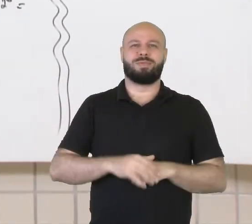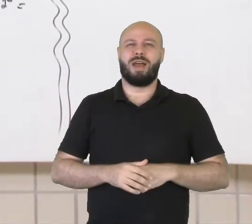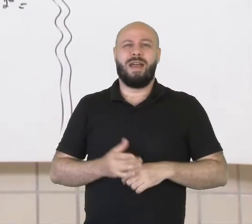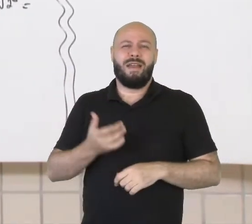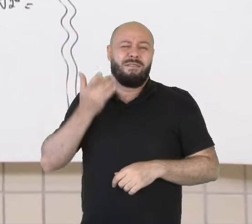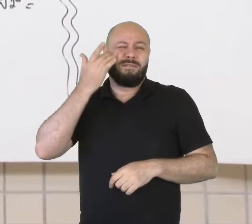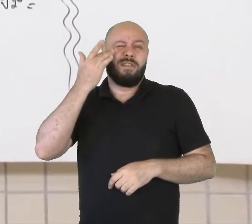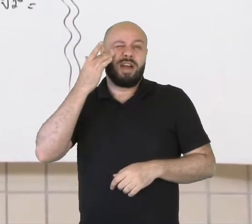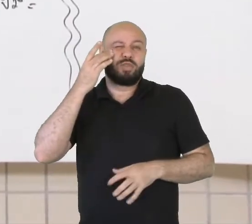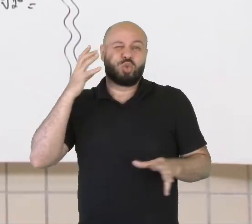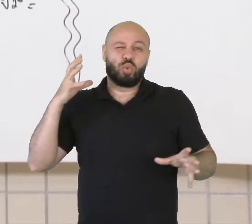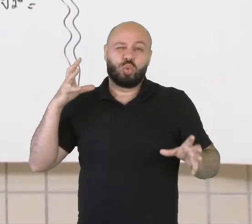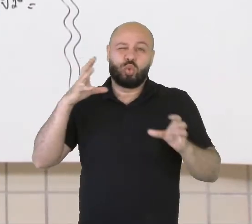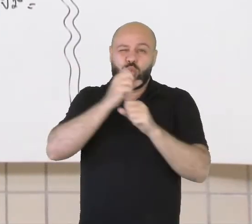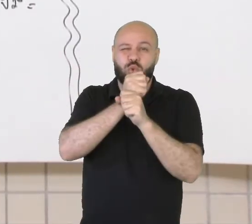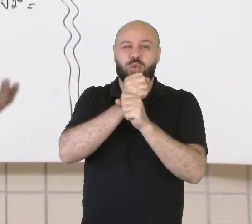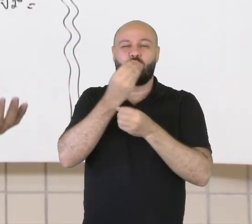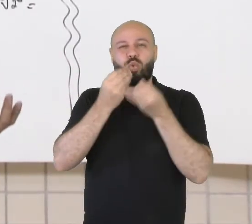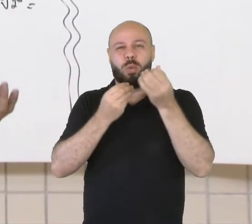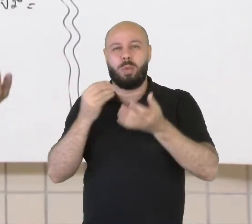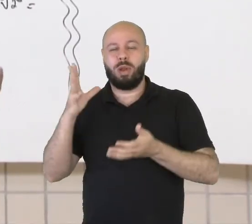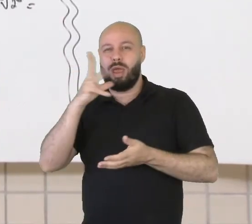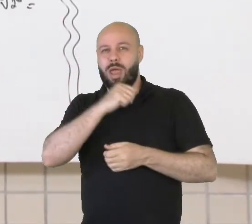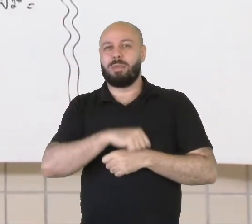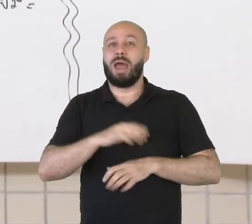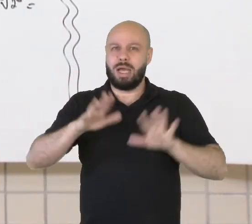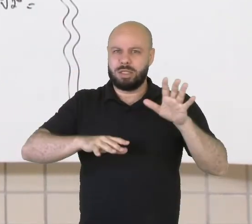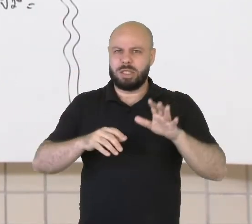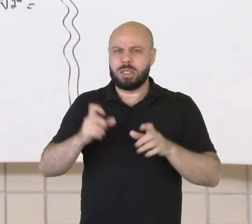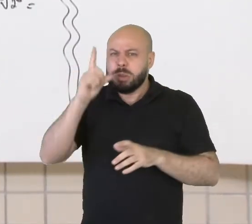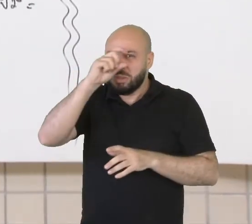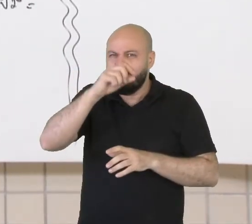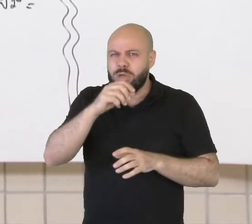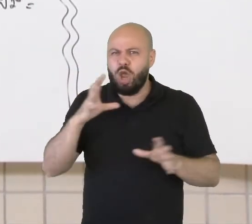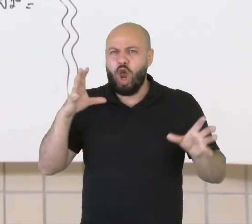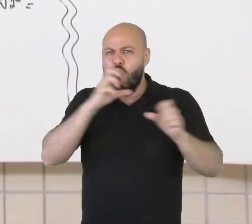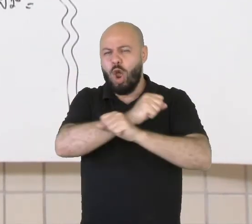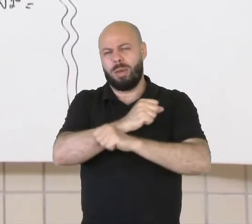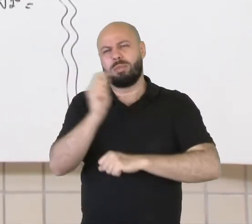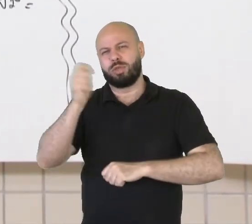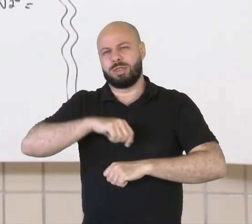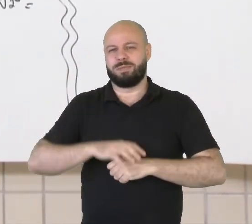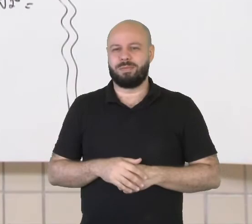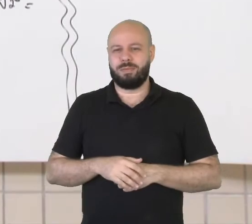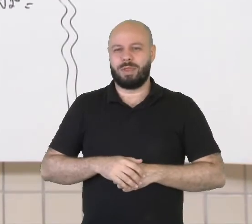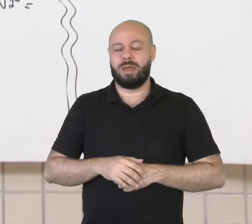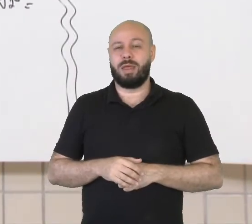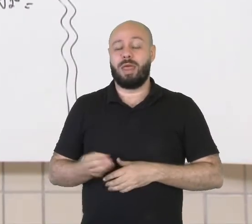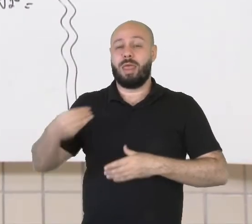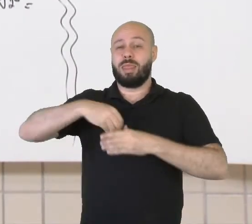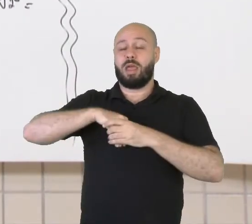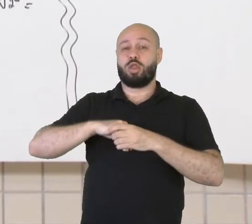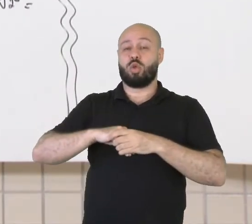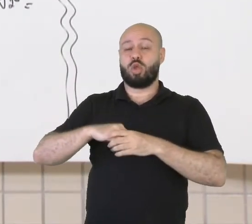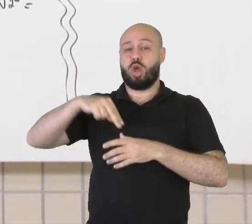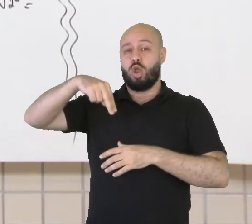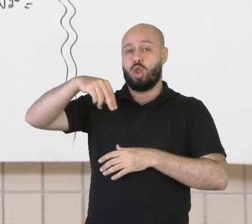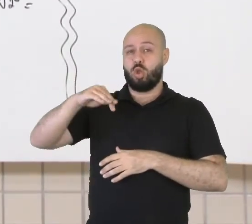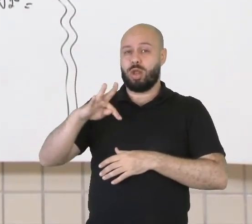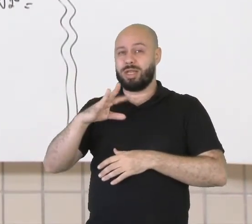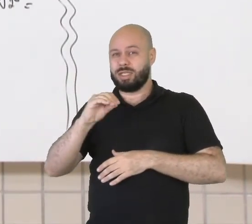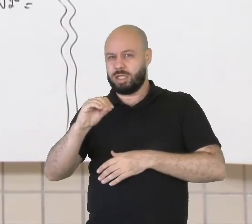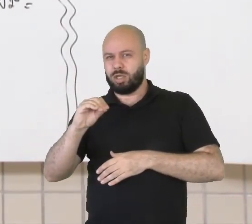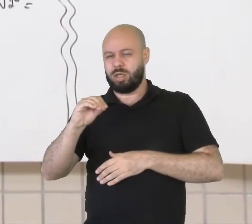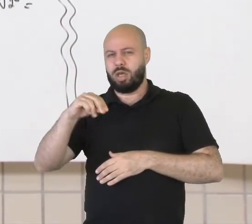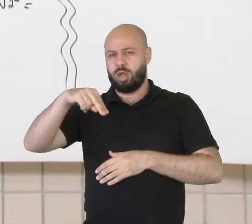facilitador para que você consiga fazer operações até mais complexas, certo? Dentro de notação científica, você usa muita